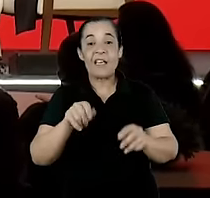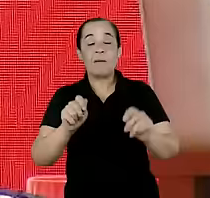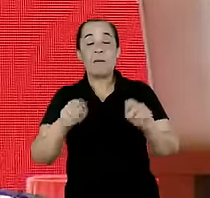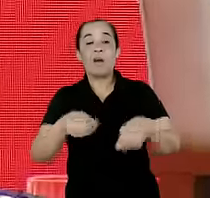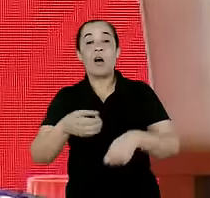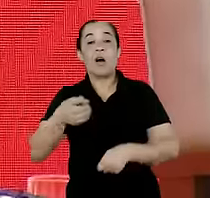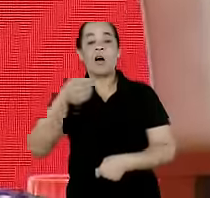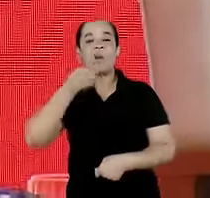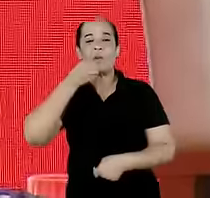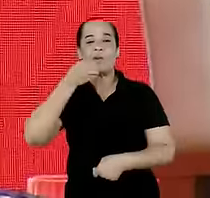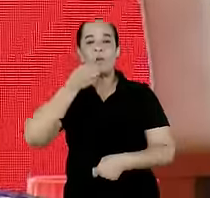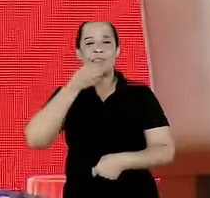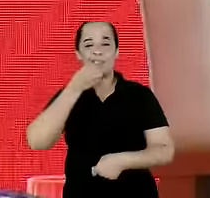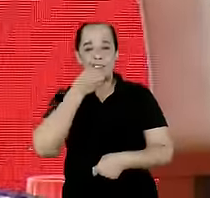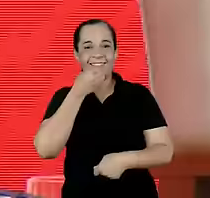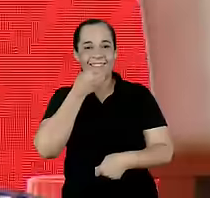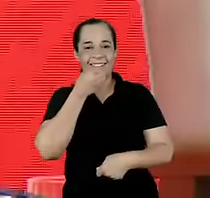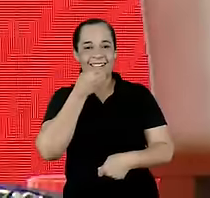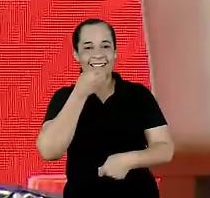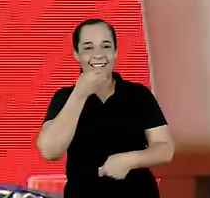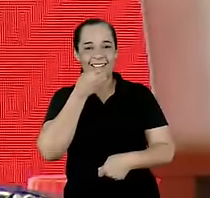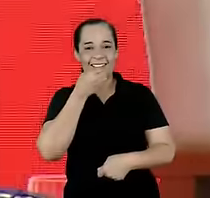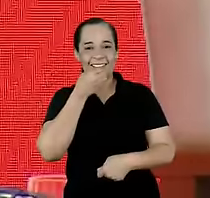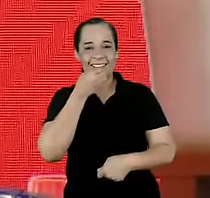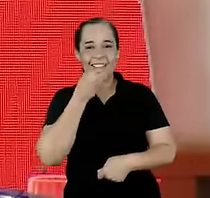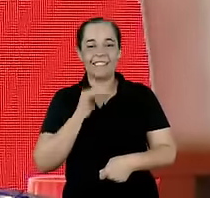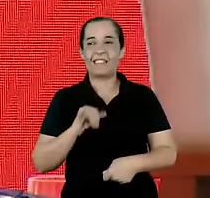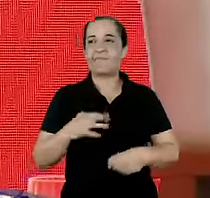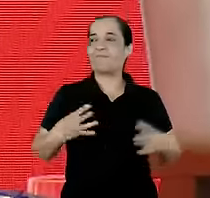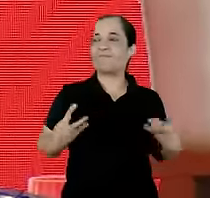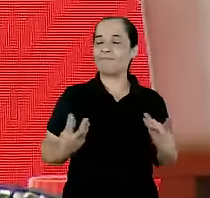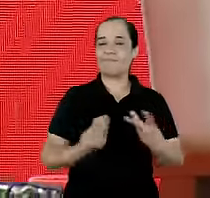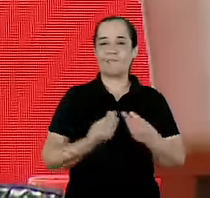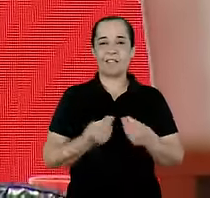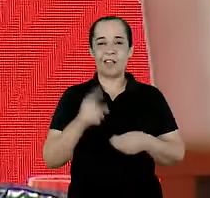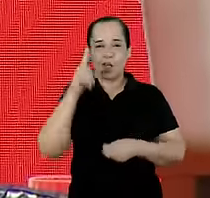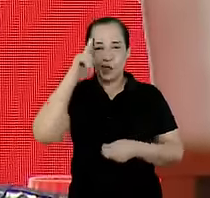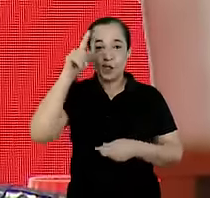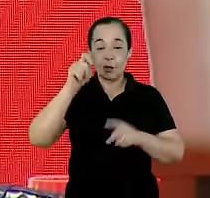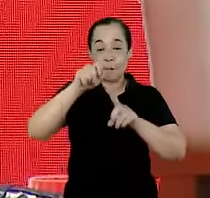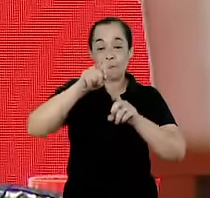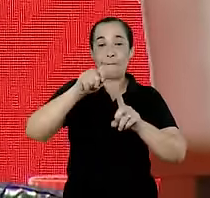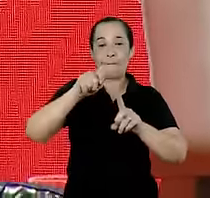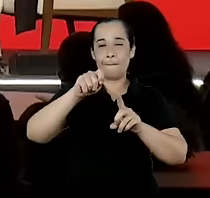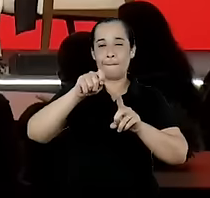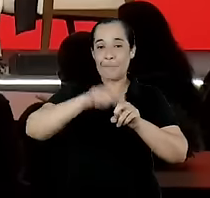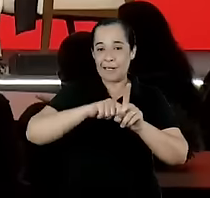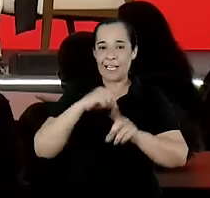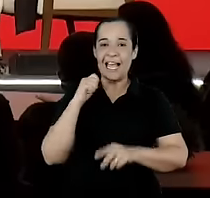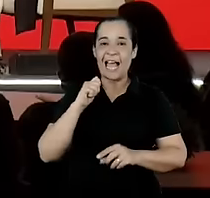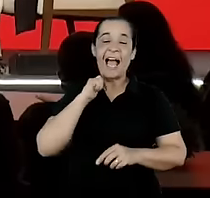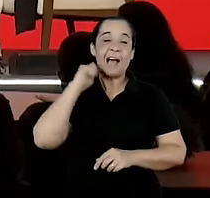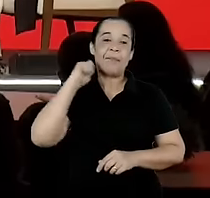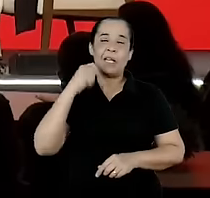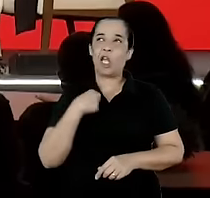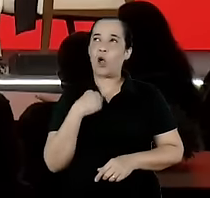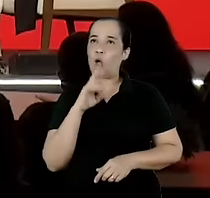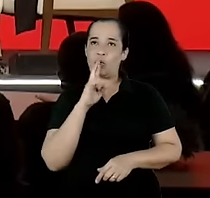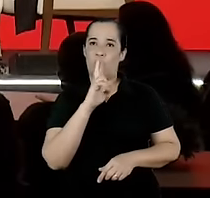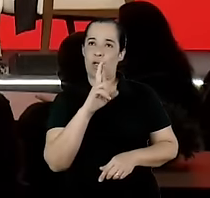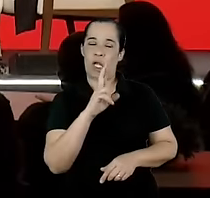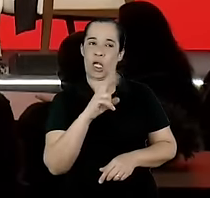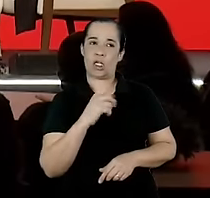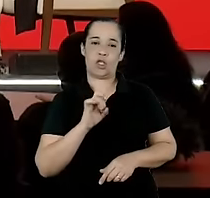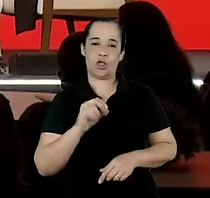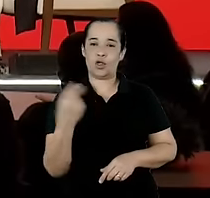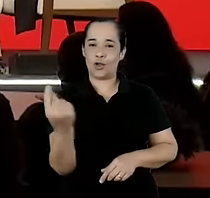eventualmente eh ser sensível aí em relação a essa data de Abril eu não posso falar aqui sozinho pela autarquia até porque esse tema tem que